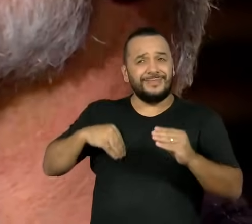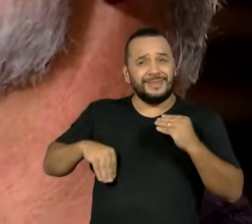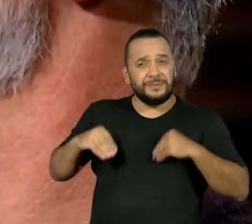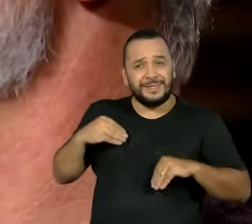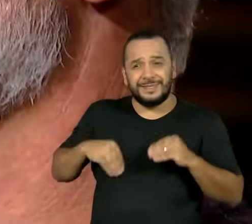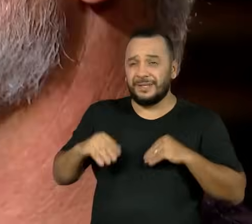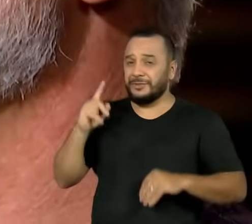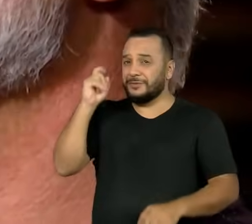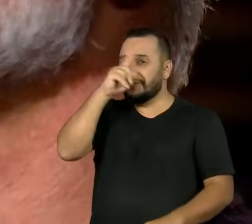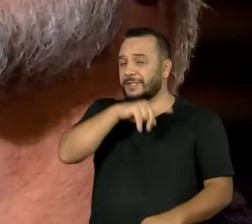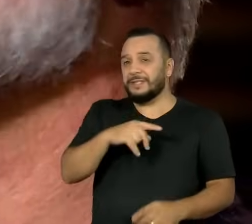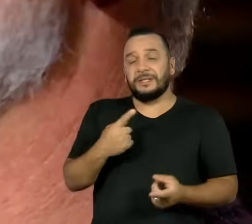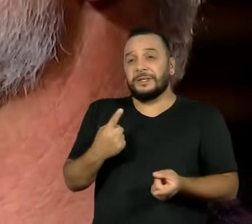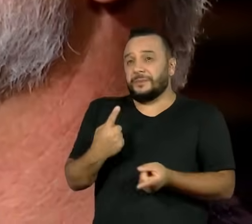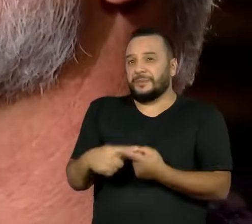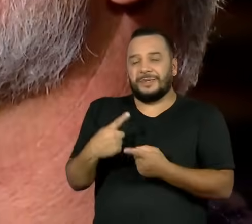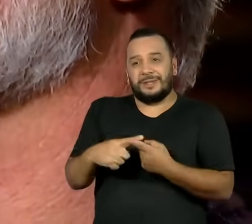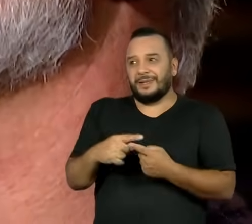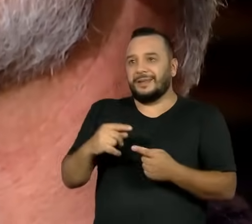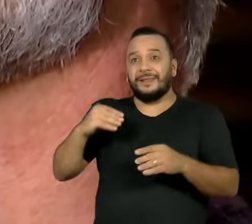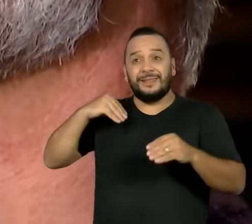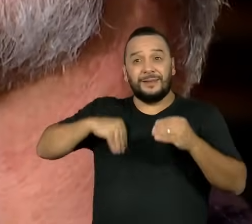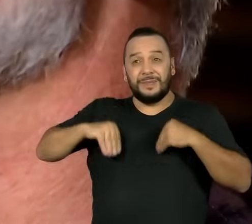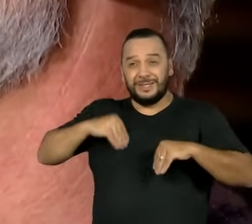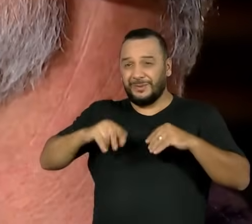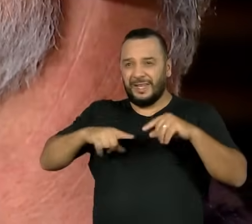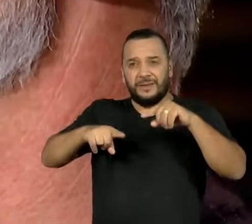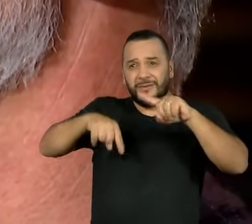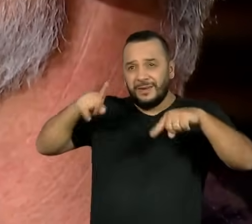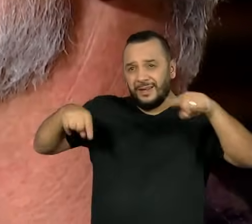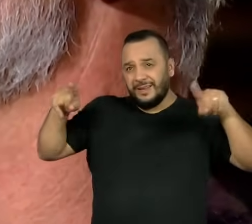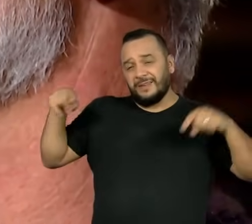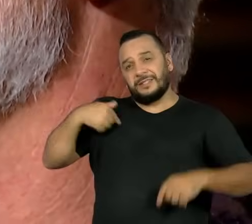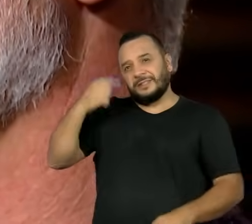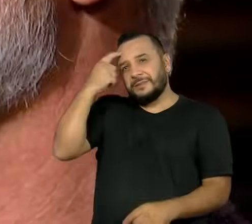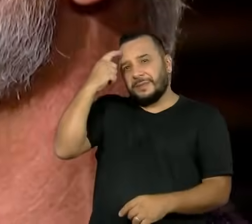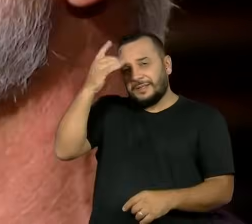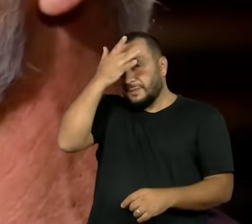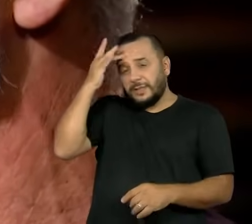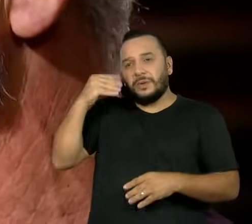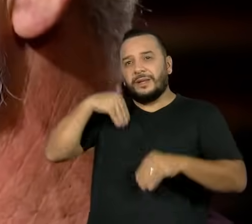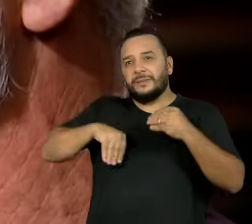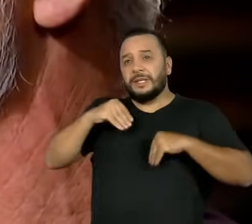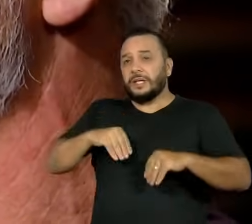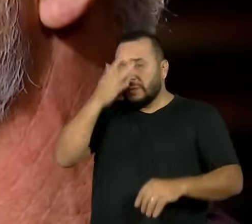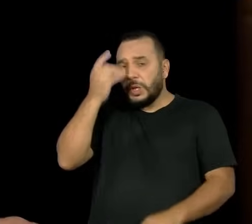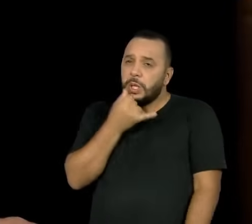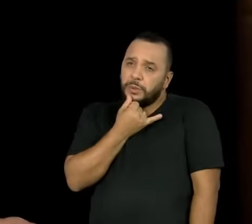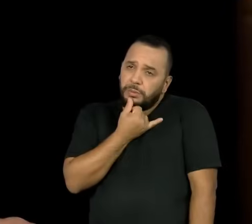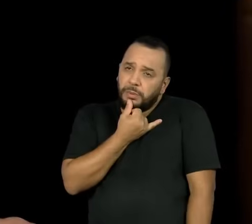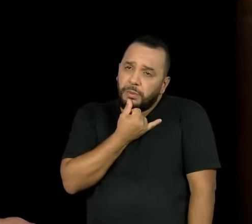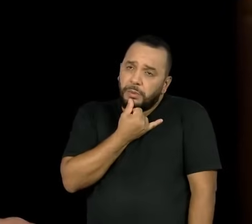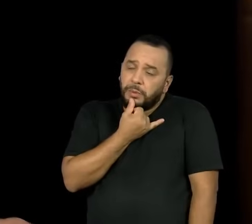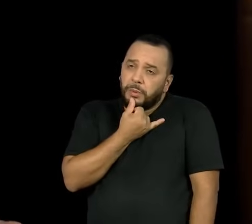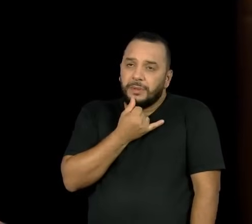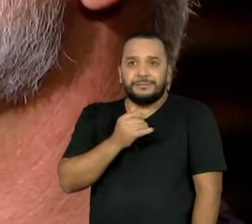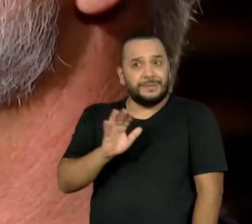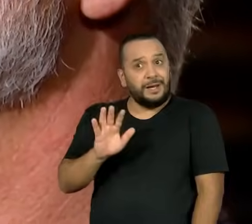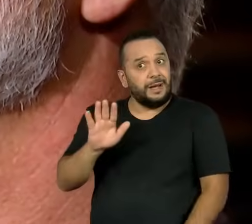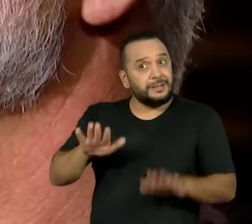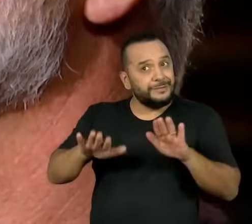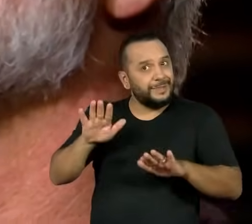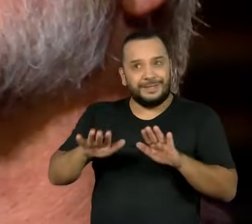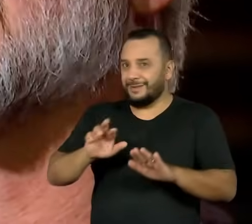se apresenta de forma muito variada. Geralmente a gente pensa num paciente com depressão, aquele paciente triste, por exemplo. Não necessariamente. É o